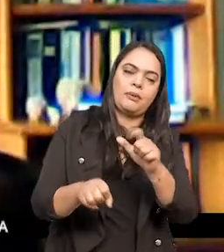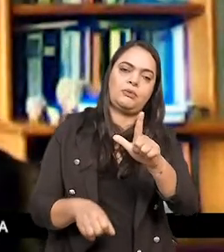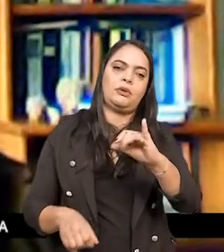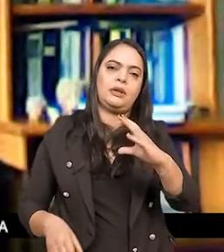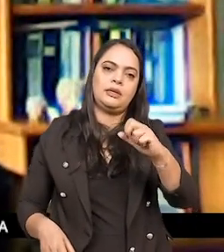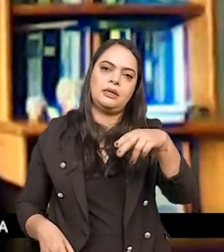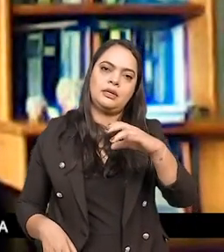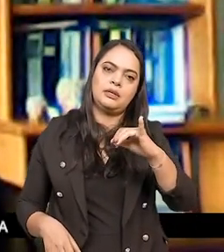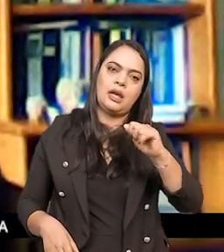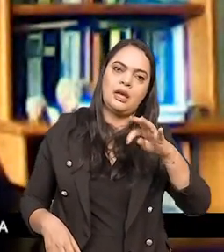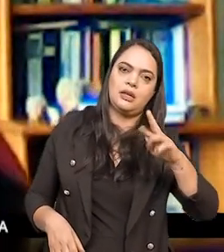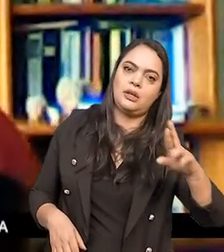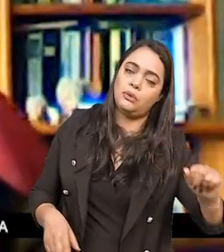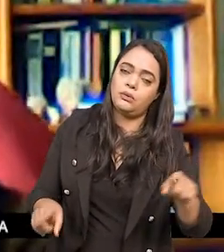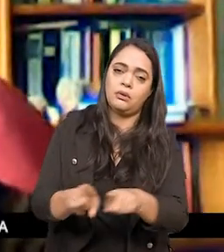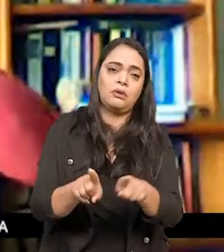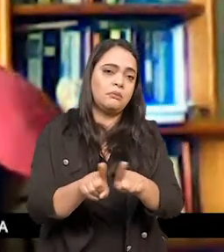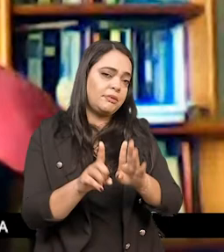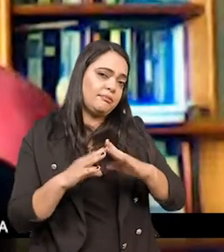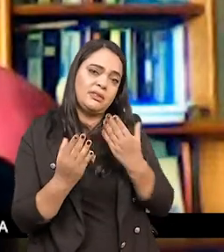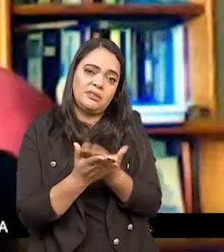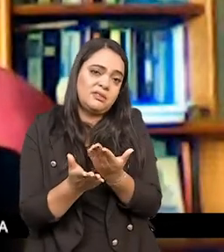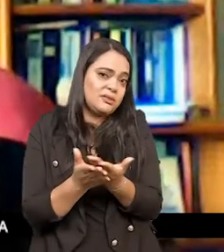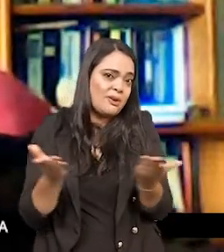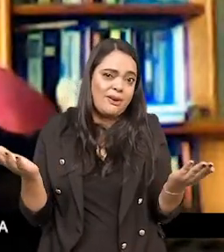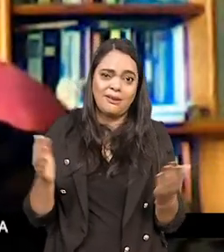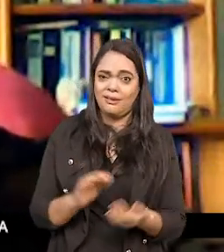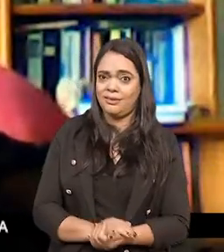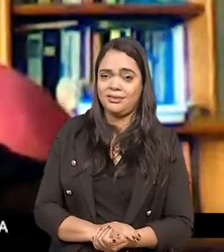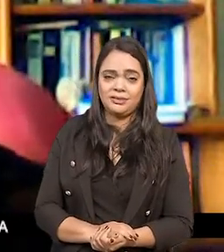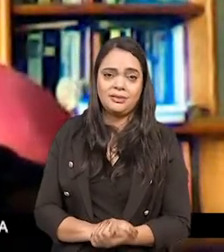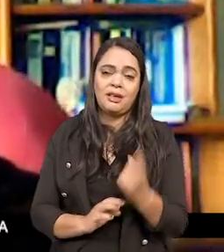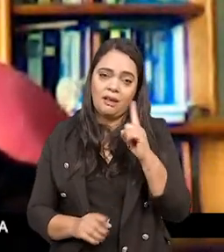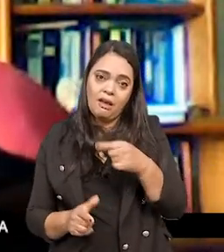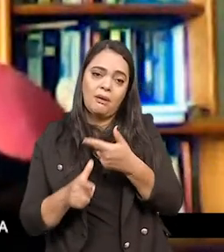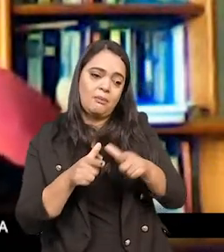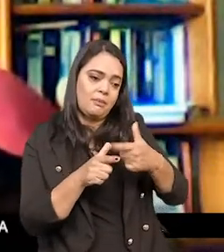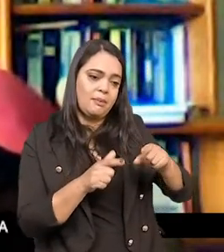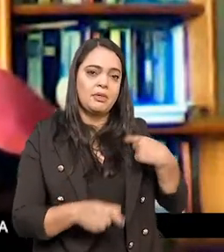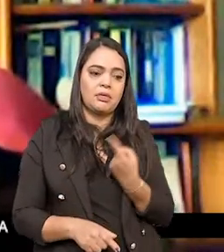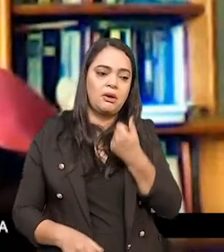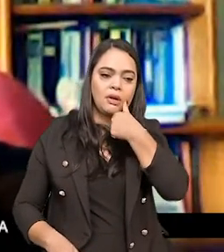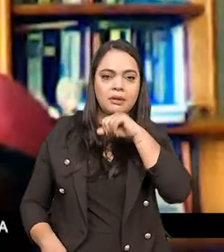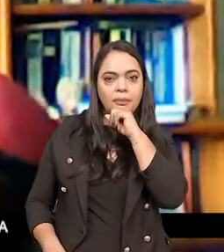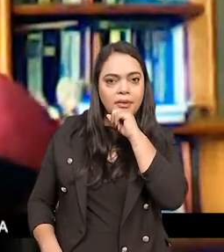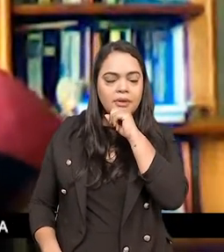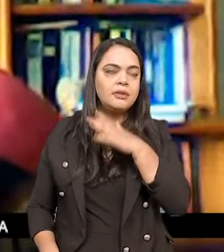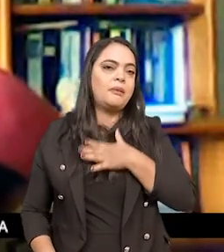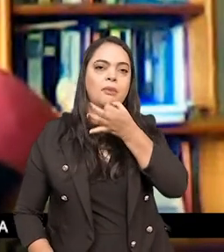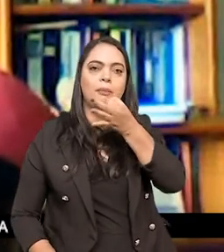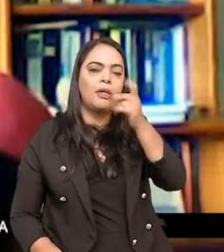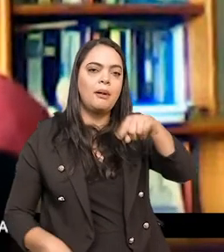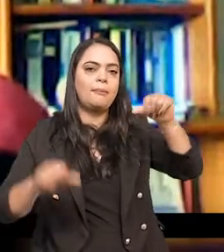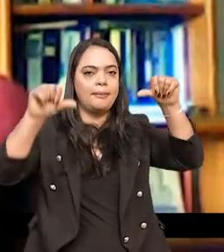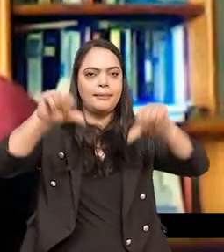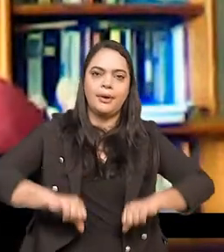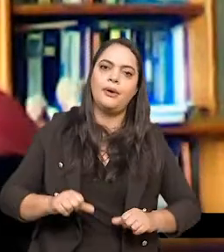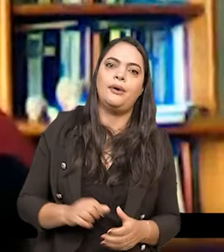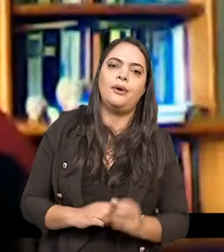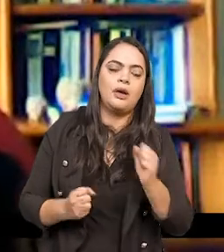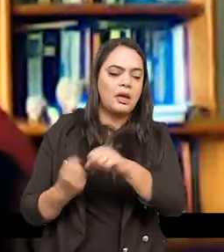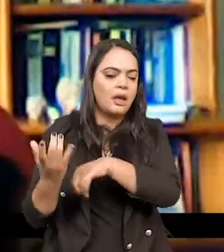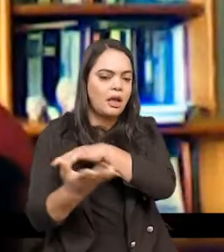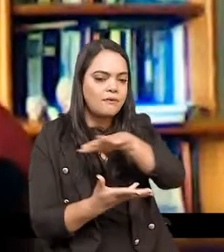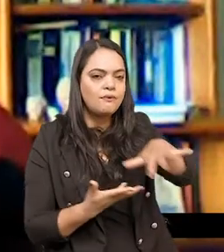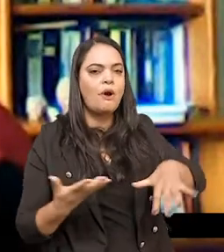e depois é o problema do cotidiano das escolas, né? E é o problema de nós mães. Eu acho que isso aqui é uma coisa que